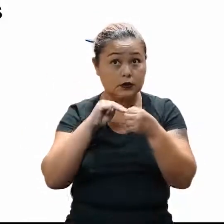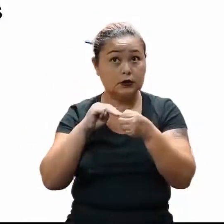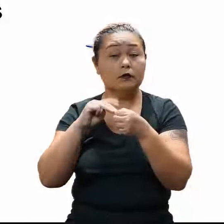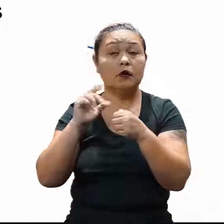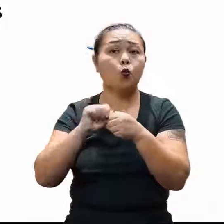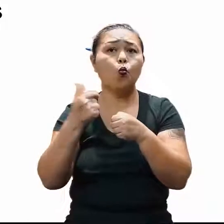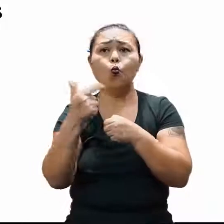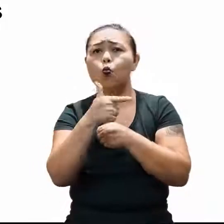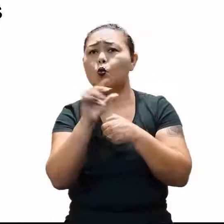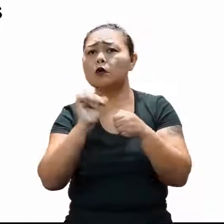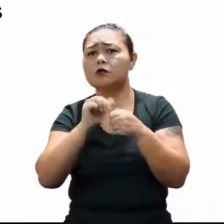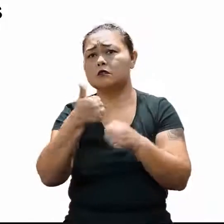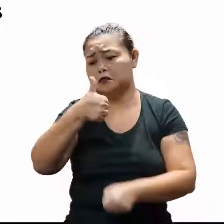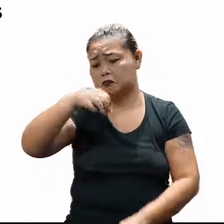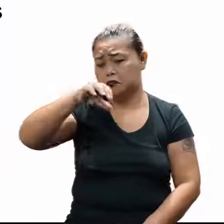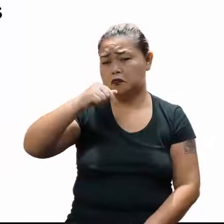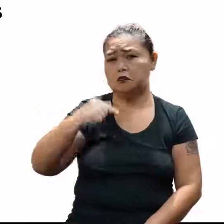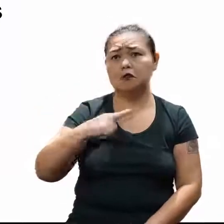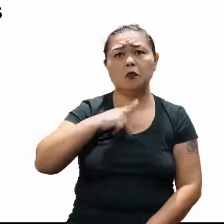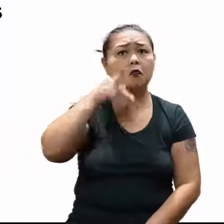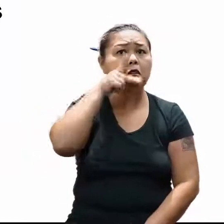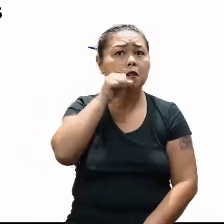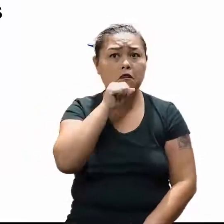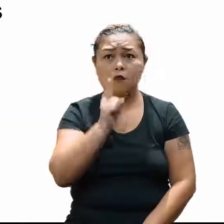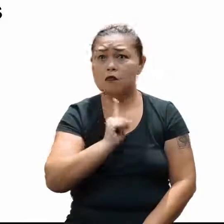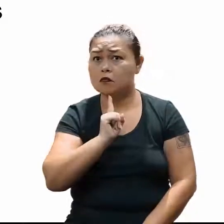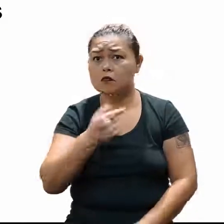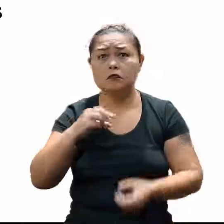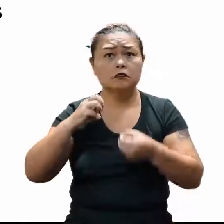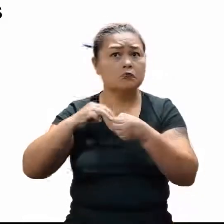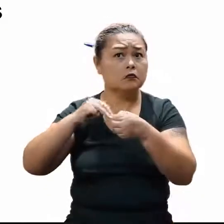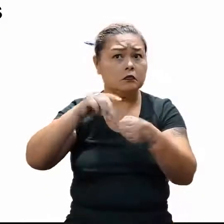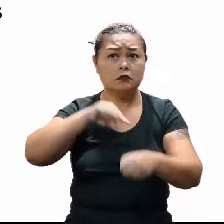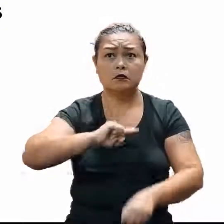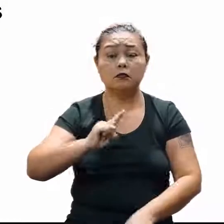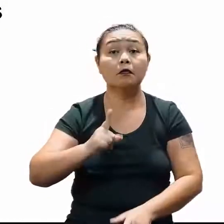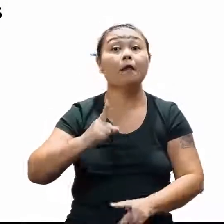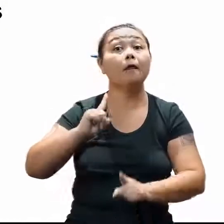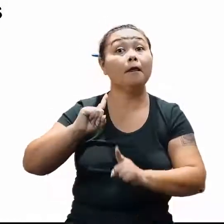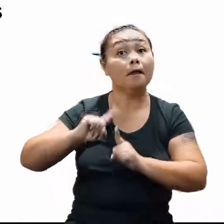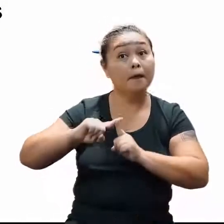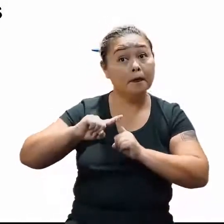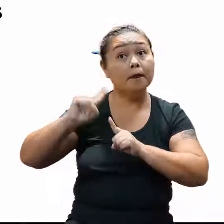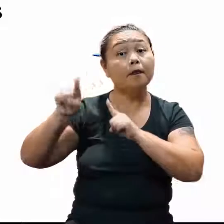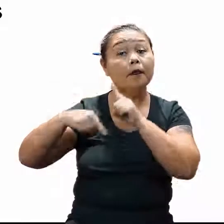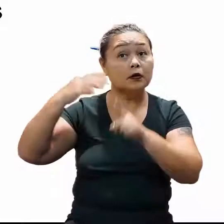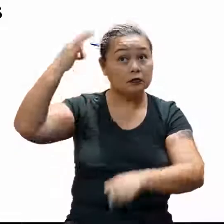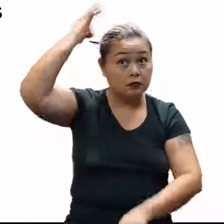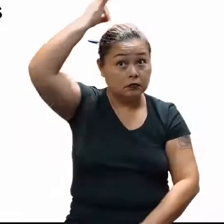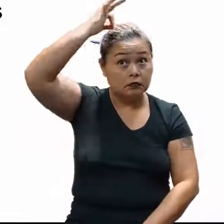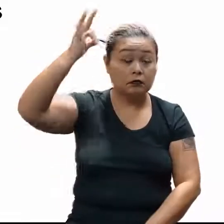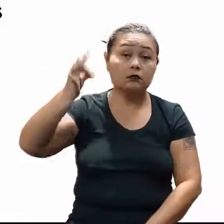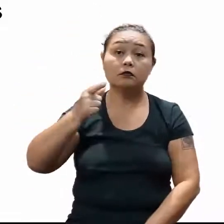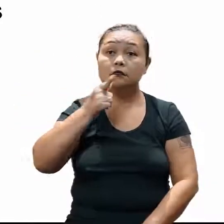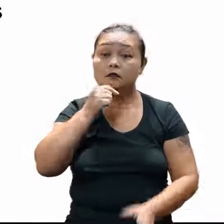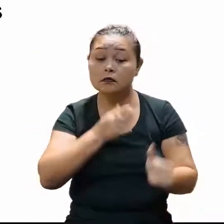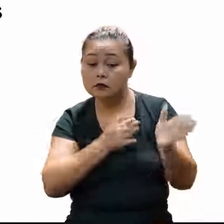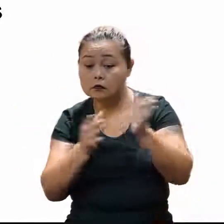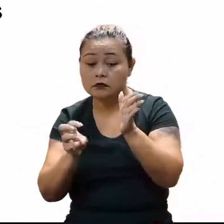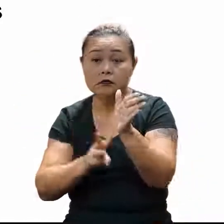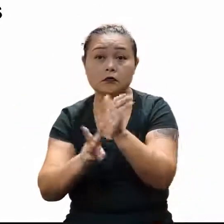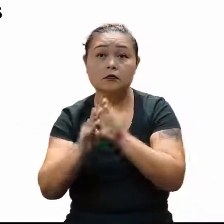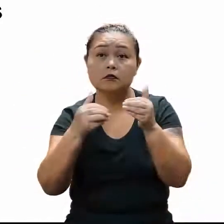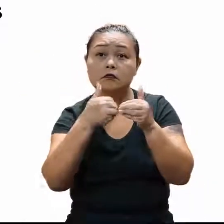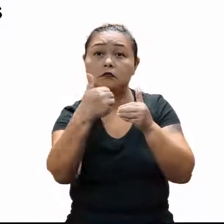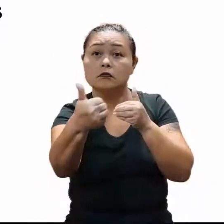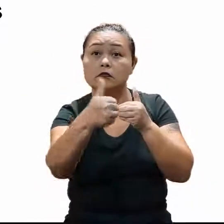Nem existia em 1907 Porto Velho enquanto município. Mas vai existir Santo Antônio do Rio Madeira, que fazia divisa